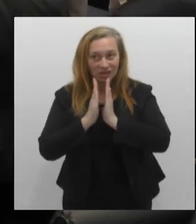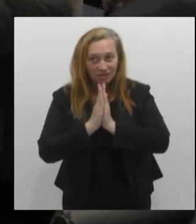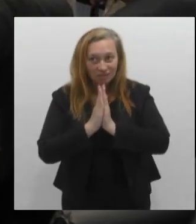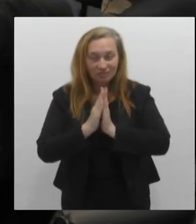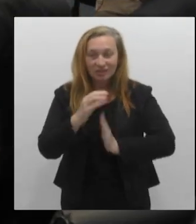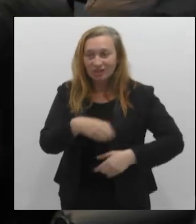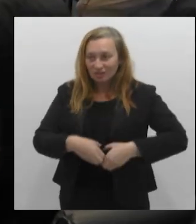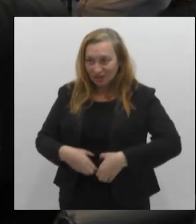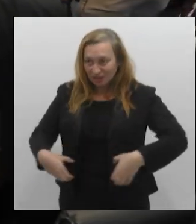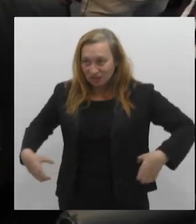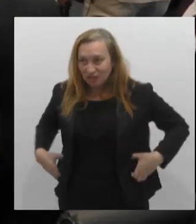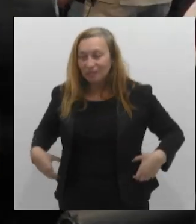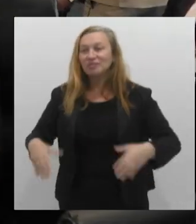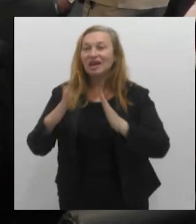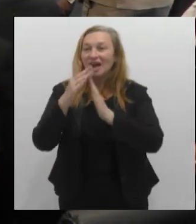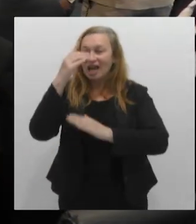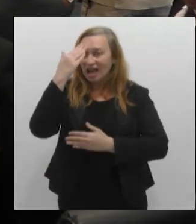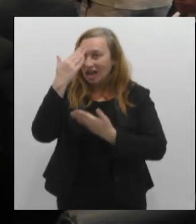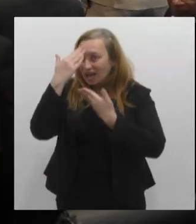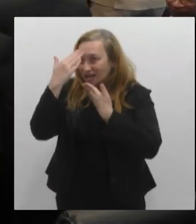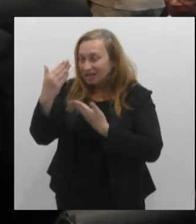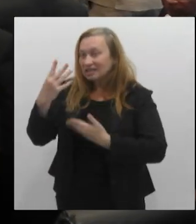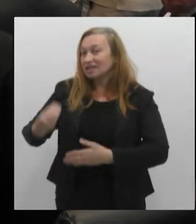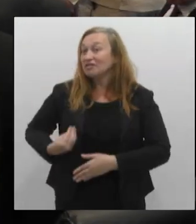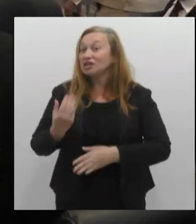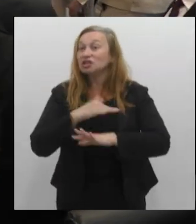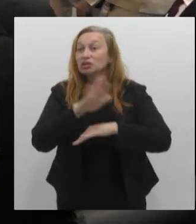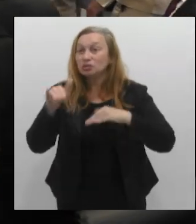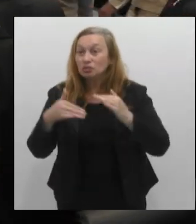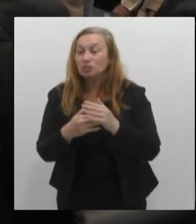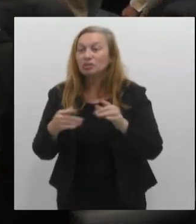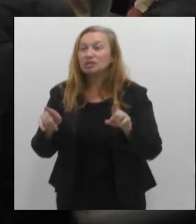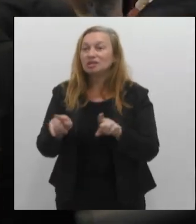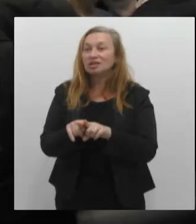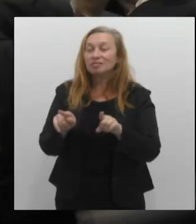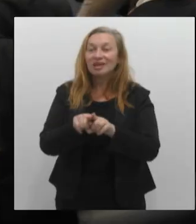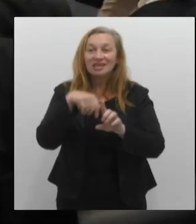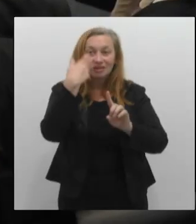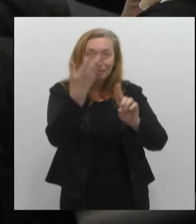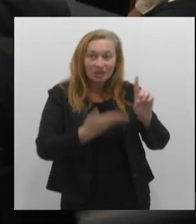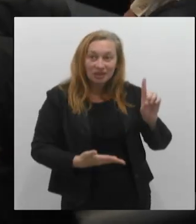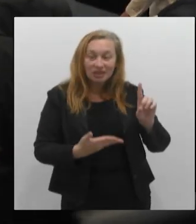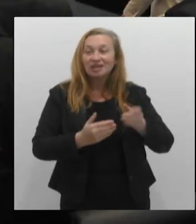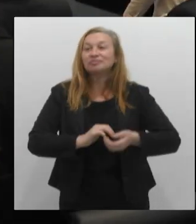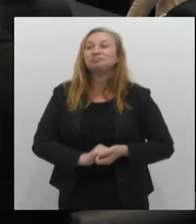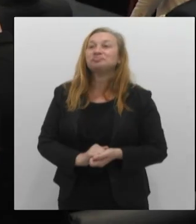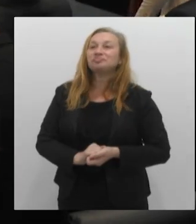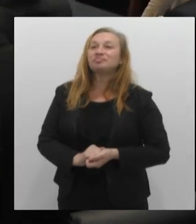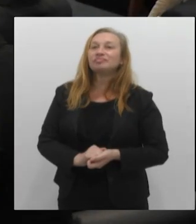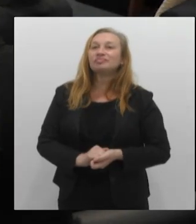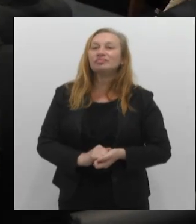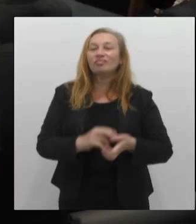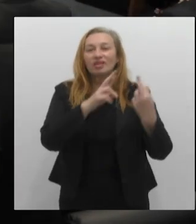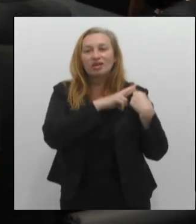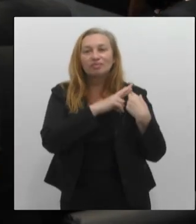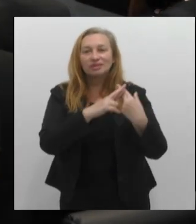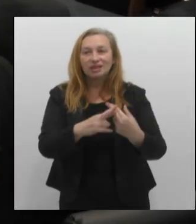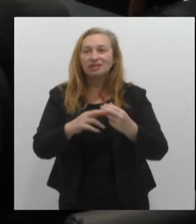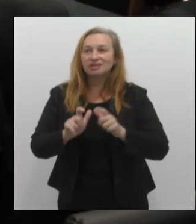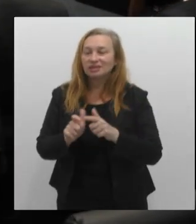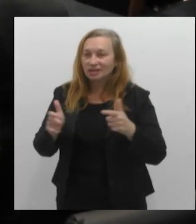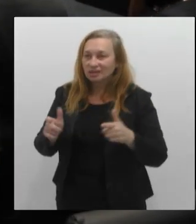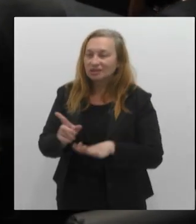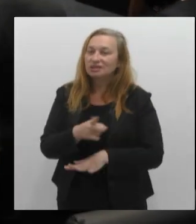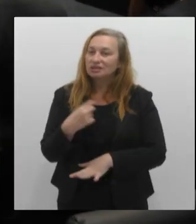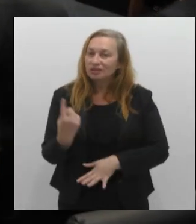cardeal. Agradecemos a presença de todos, também toda essa homenagem, que seja para uma responsabilidade ainda maior para todos